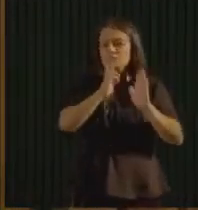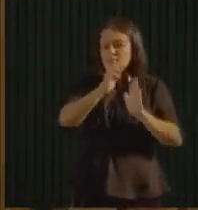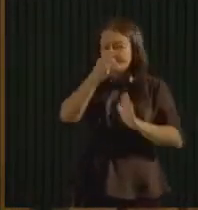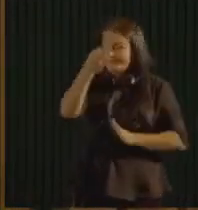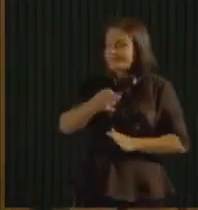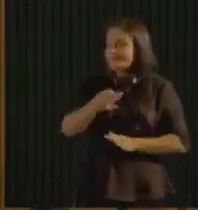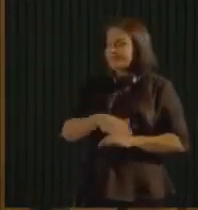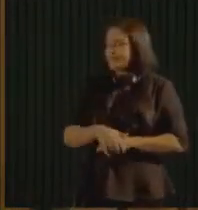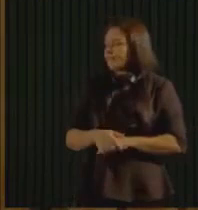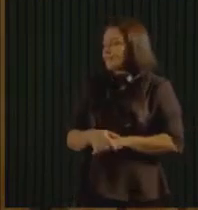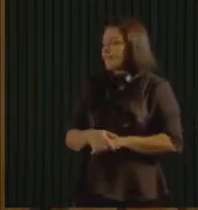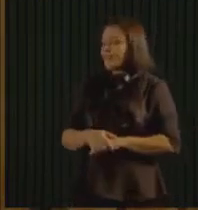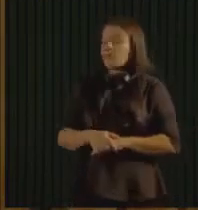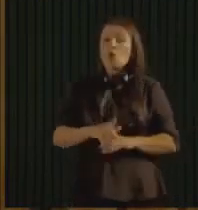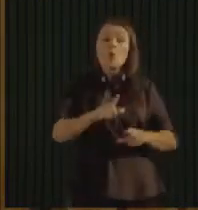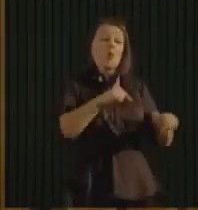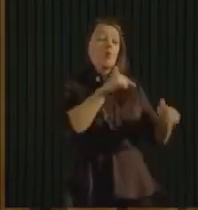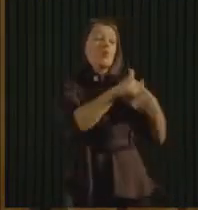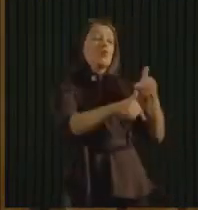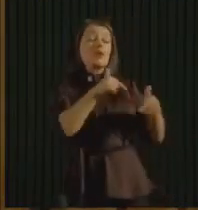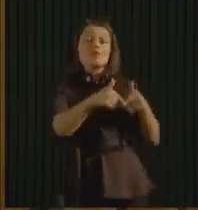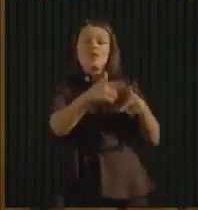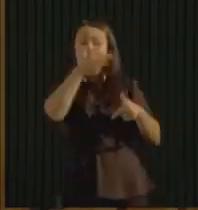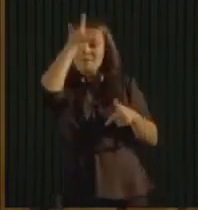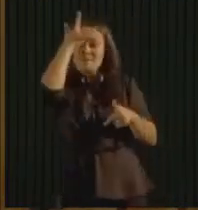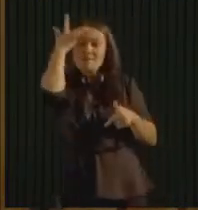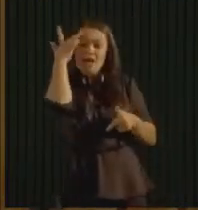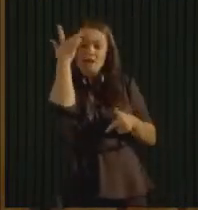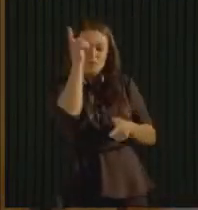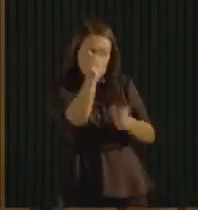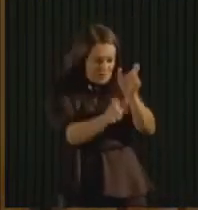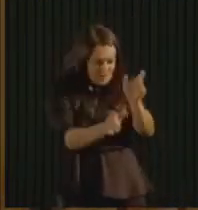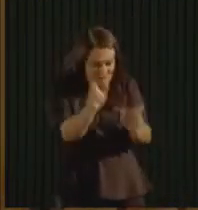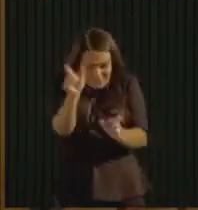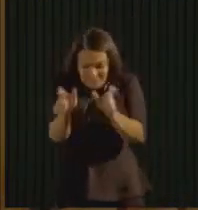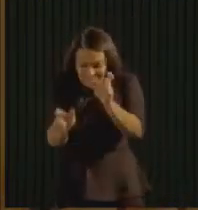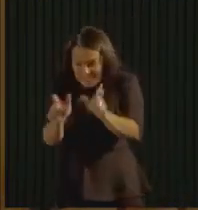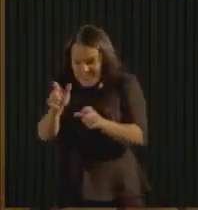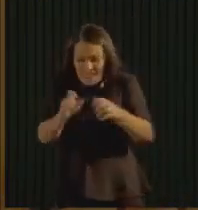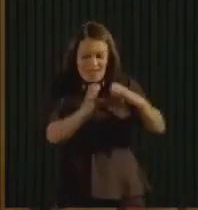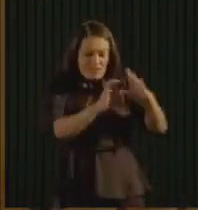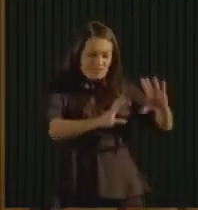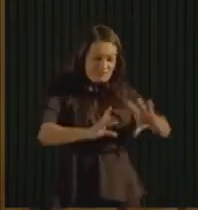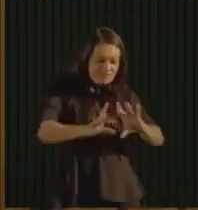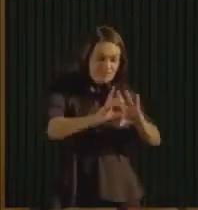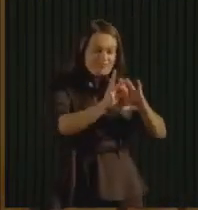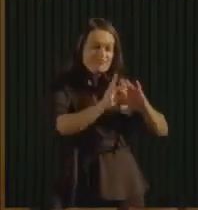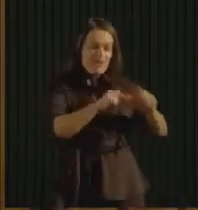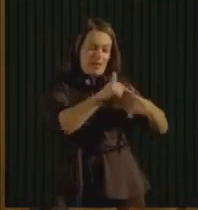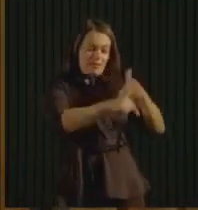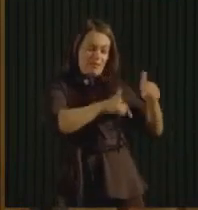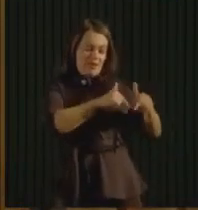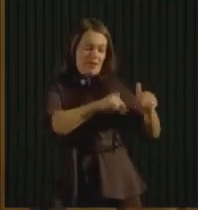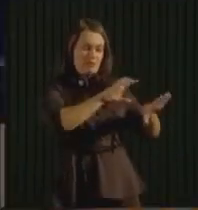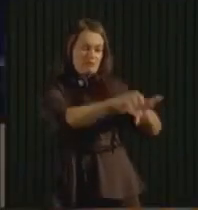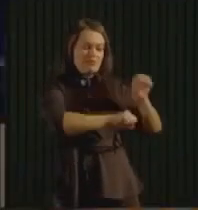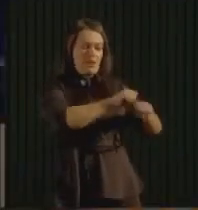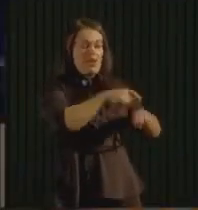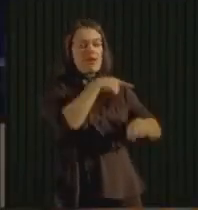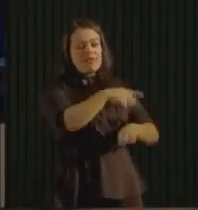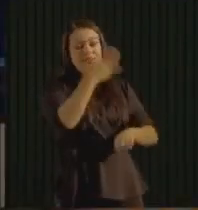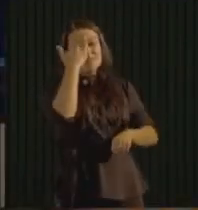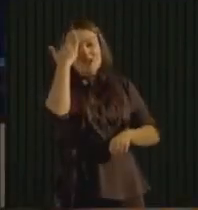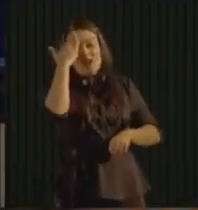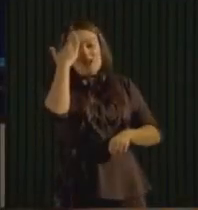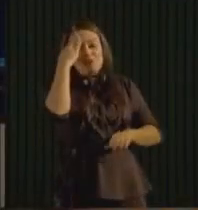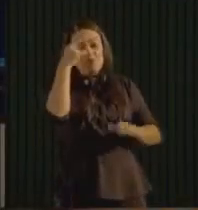catadores fica melhor em termos de resultado? Porque eles fazem educação ambiental. E ninguém melhor do que eles para fazer essa educação ambiental,